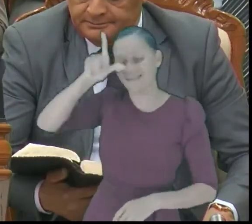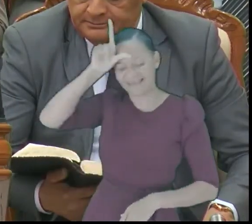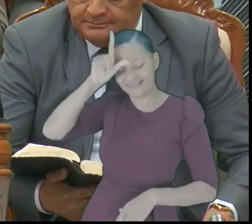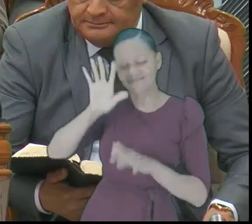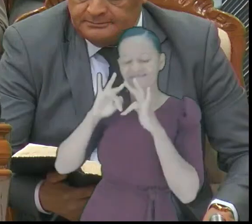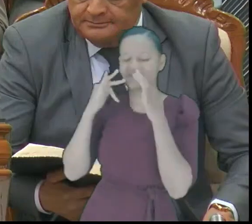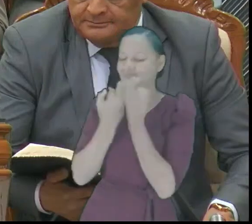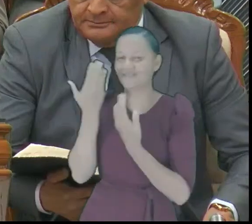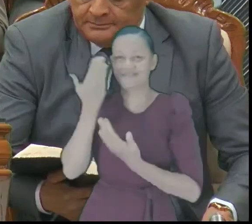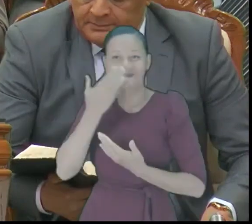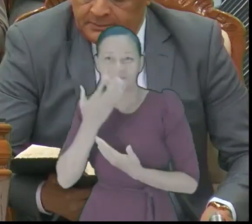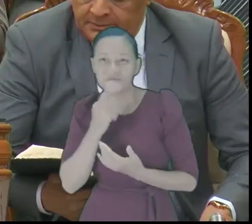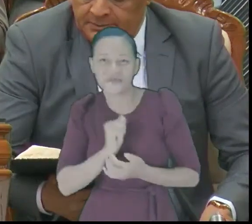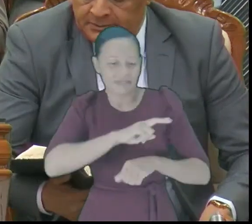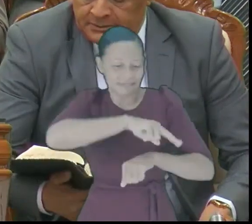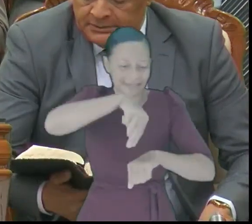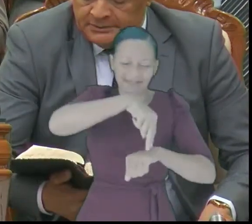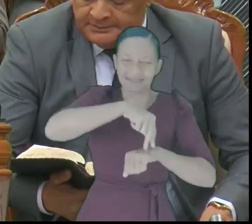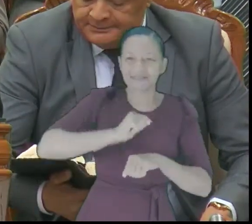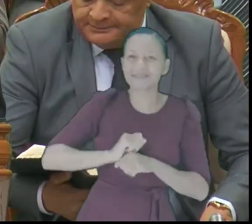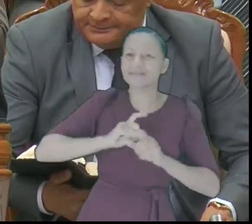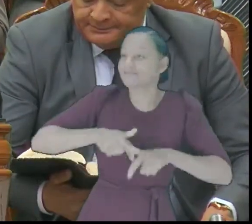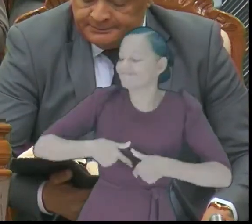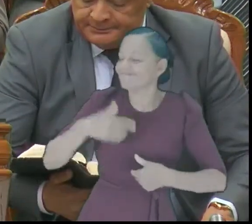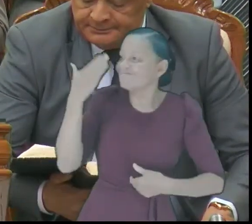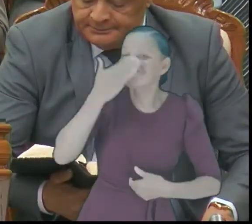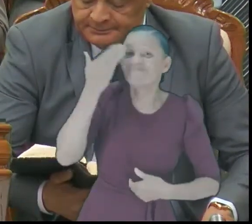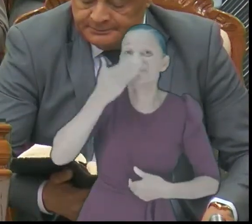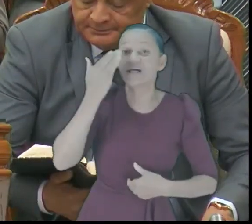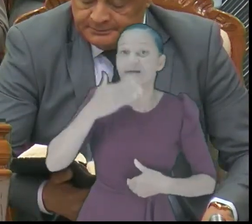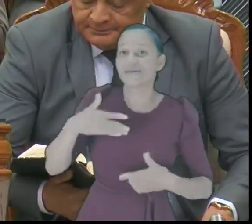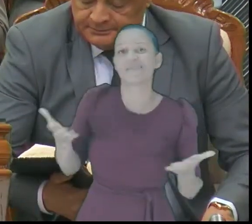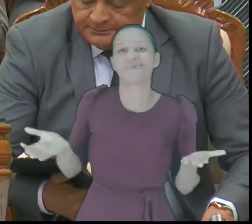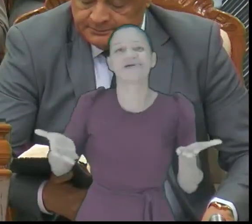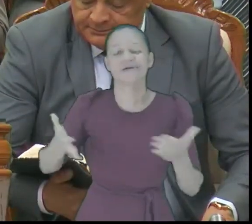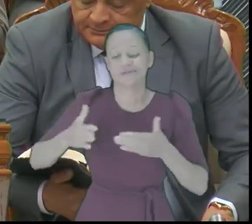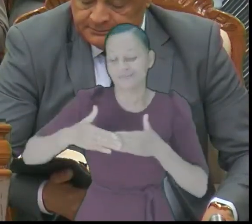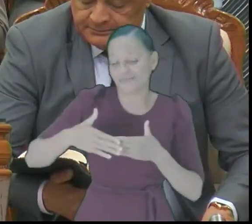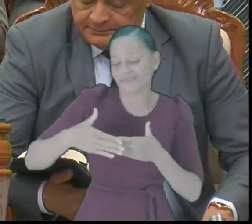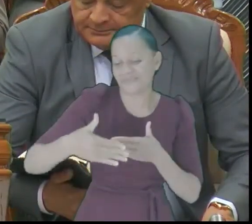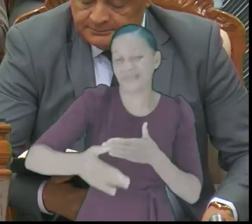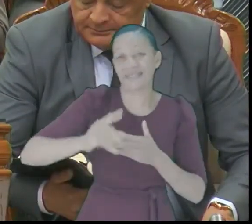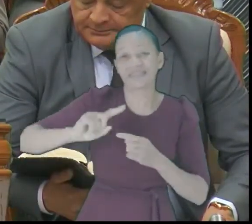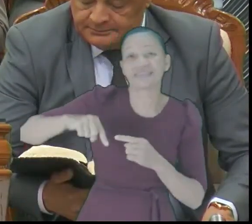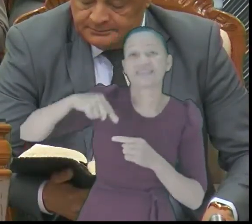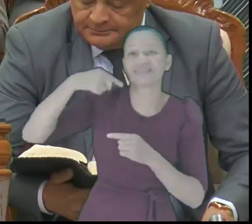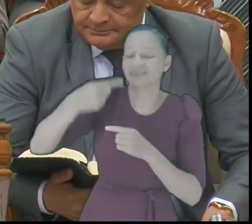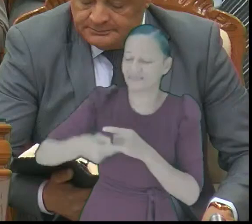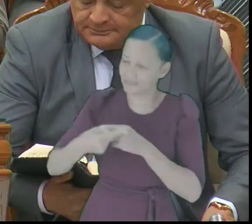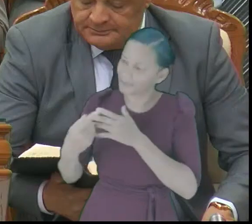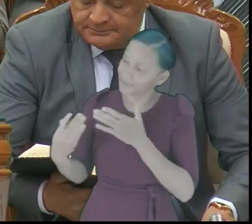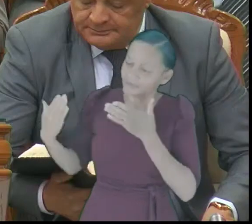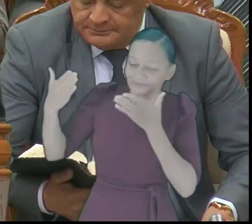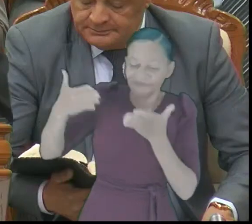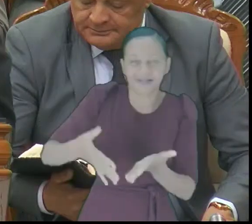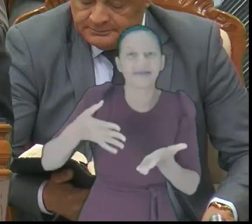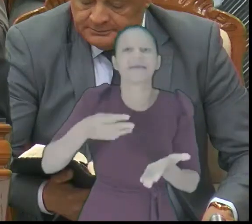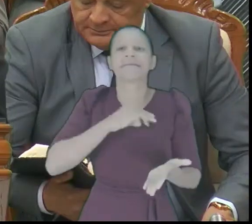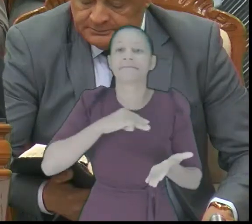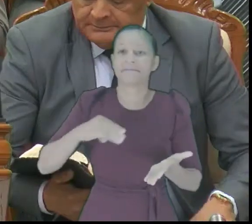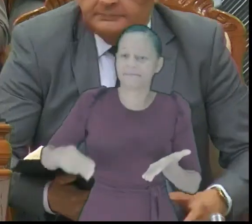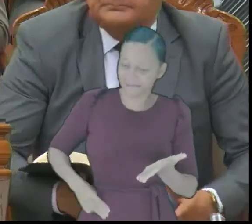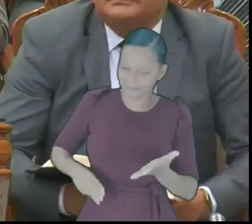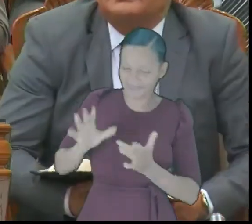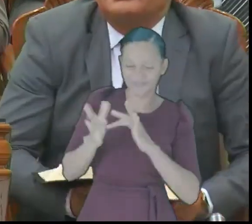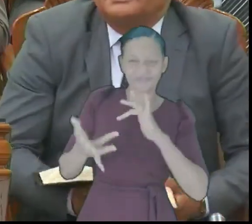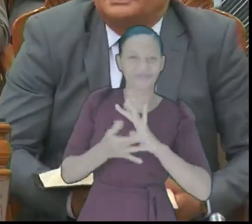esse derramamento. Eles não viram. Porque isso era para os tempos depois da vinda do Messias. Era para depois da vinda